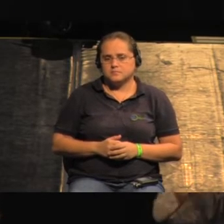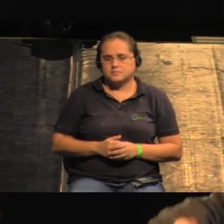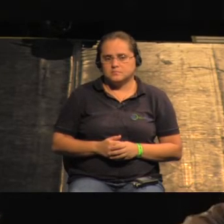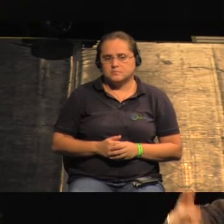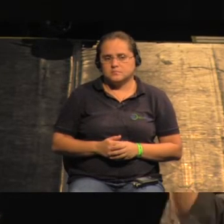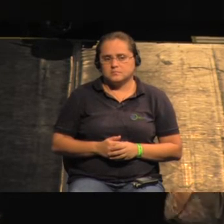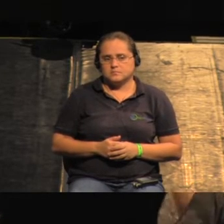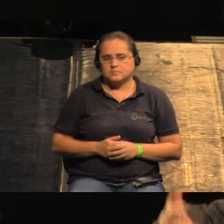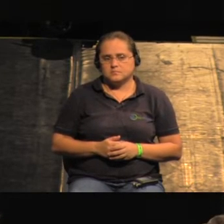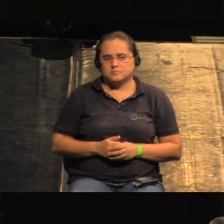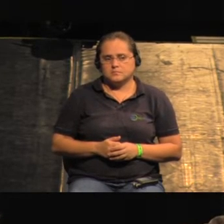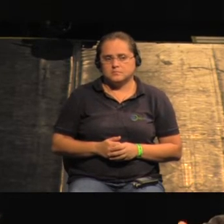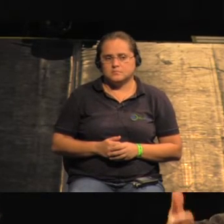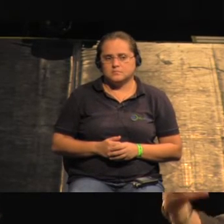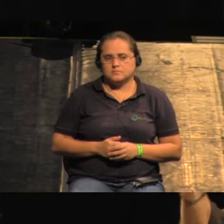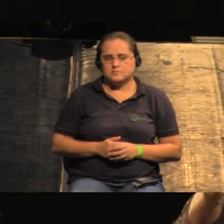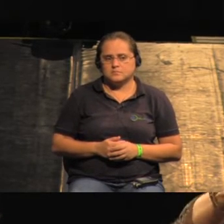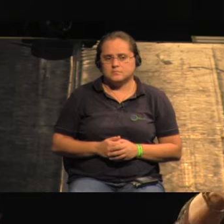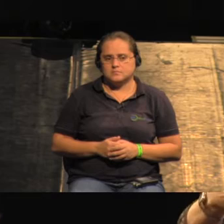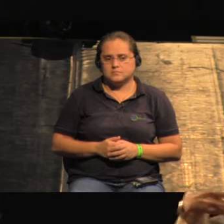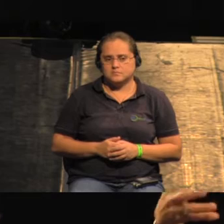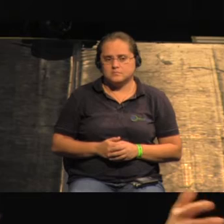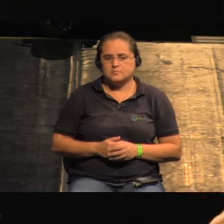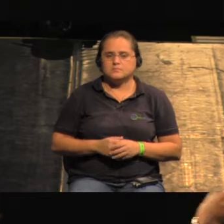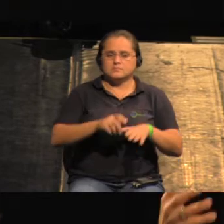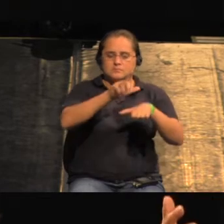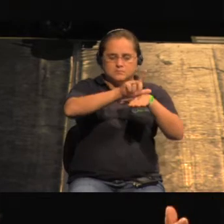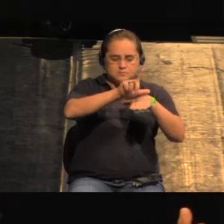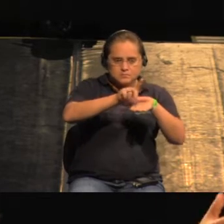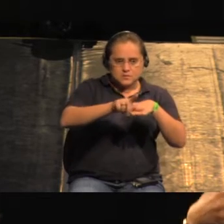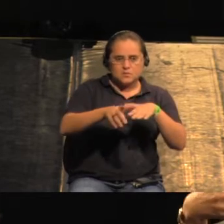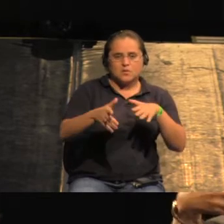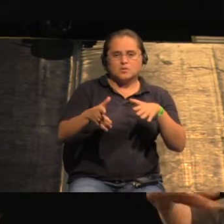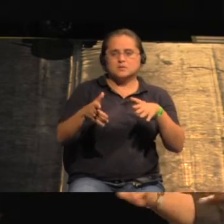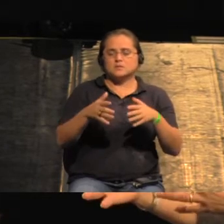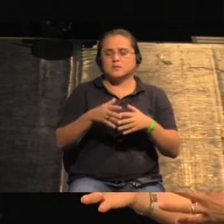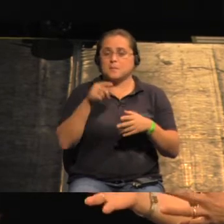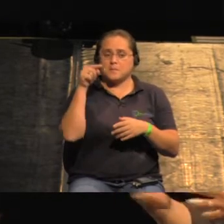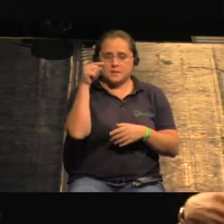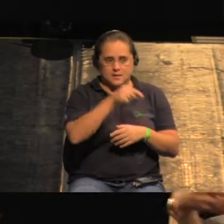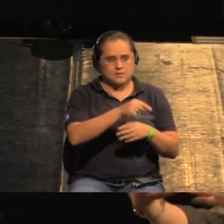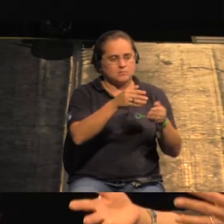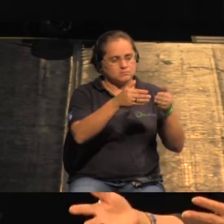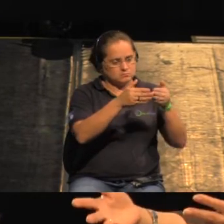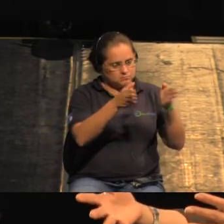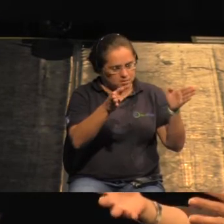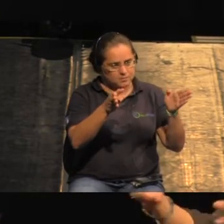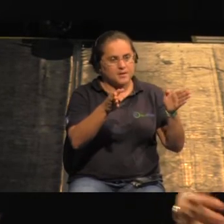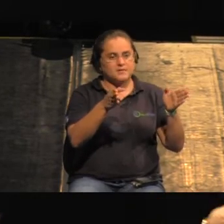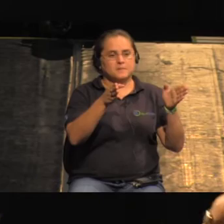as grades para as lojas, e para que elas